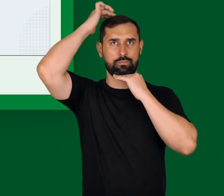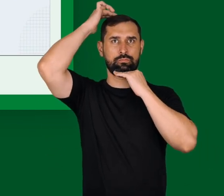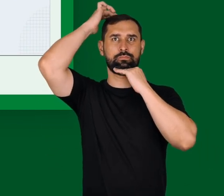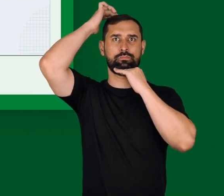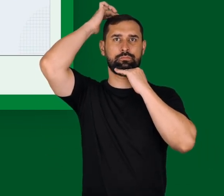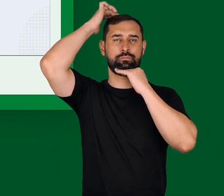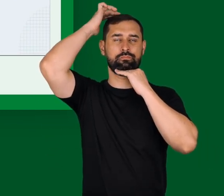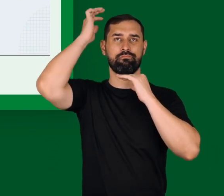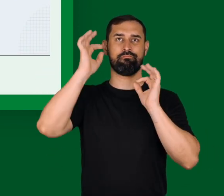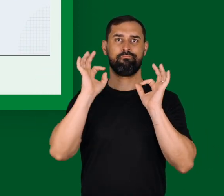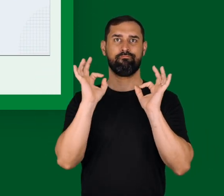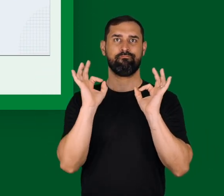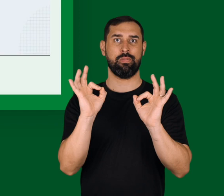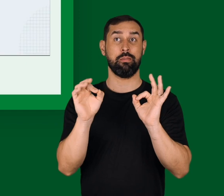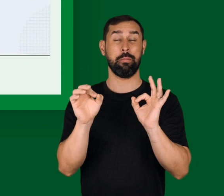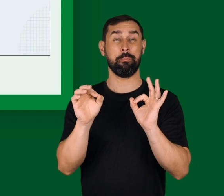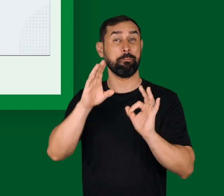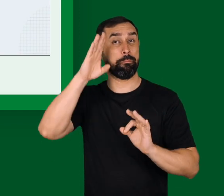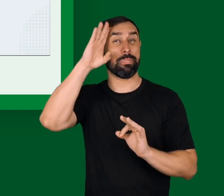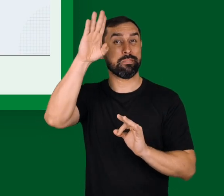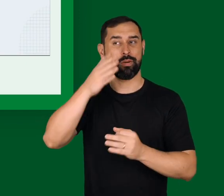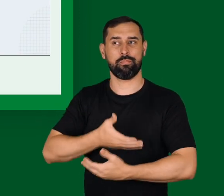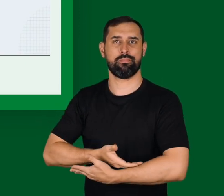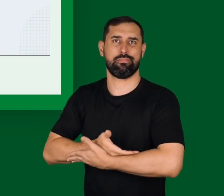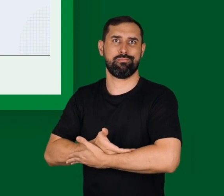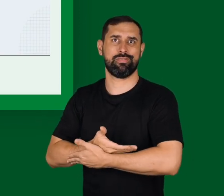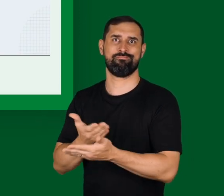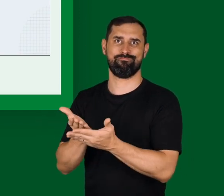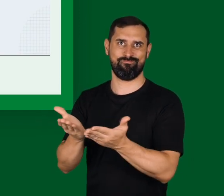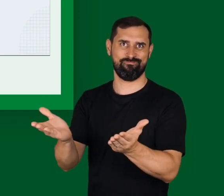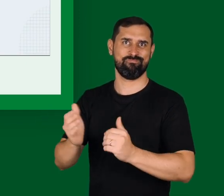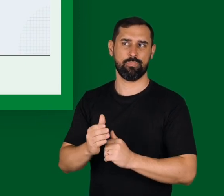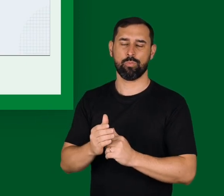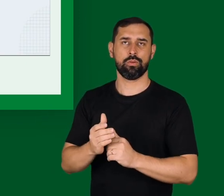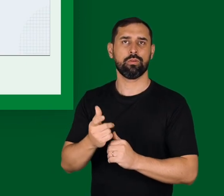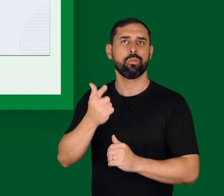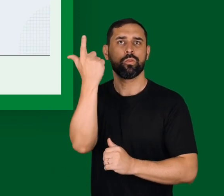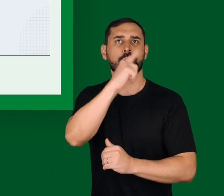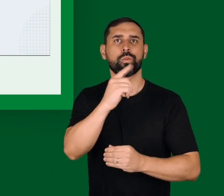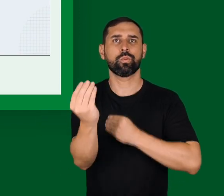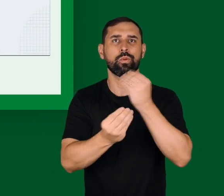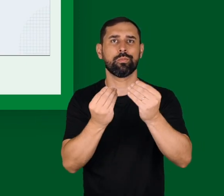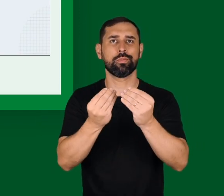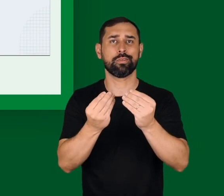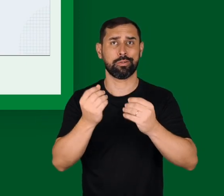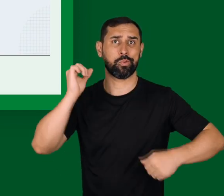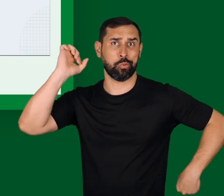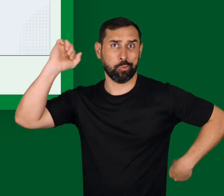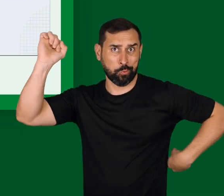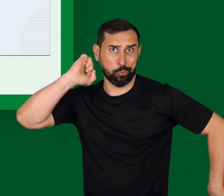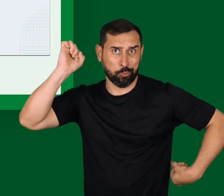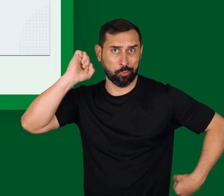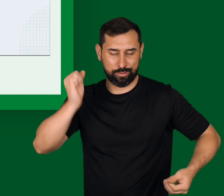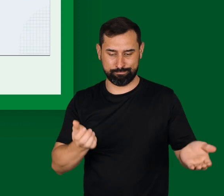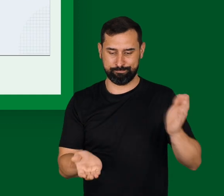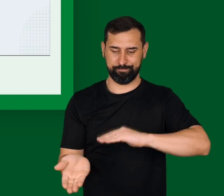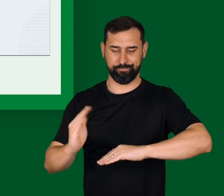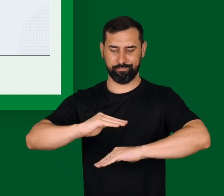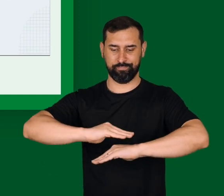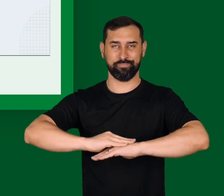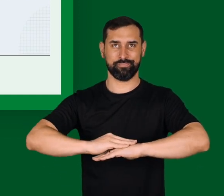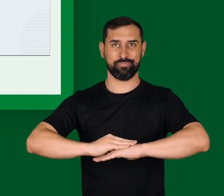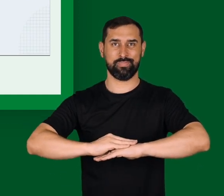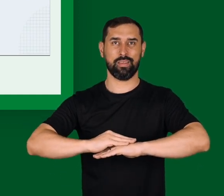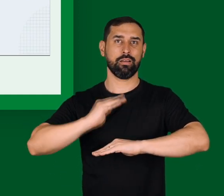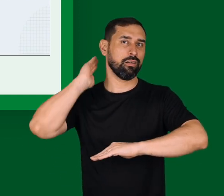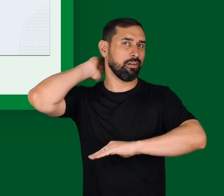de cheirar, em especial os menores, né? E isso a gente consegue colocando uma toalha na região occipital.